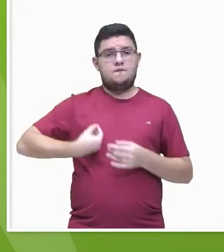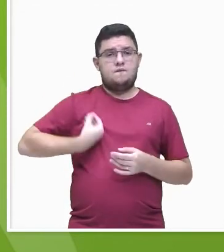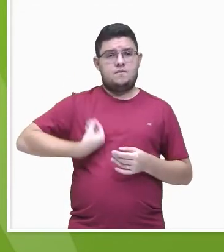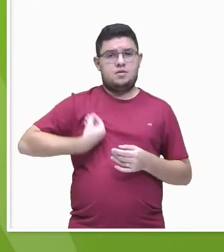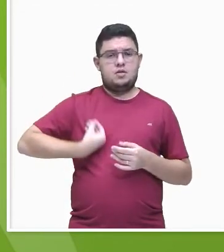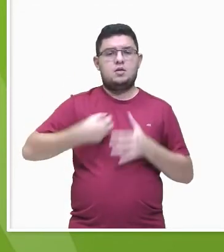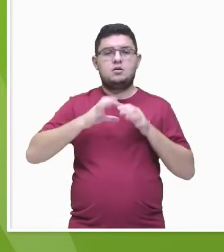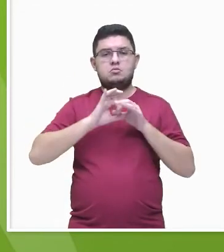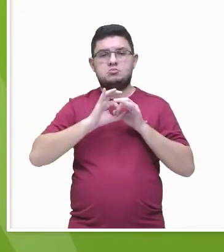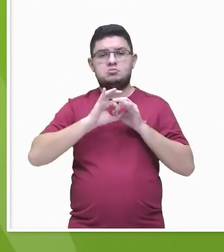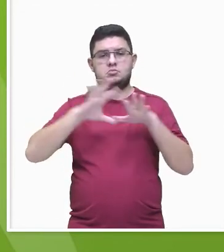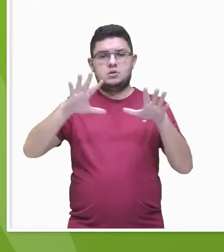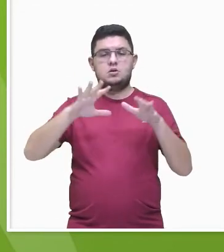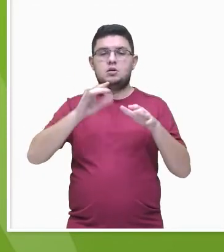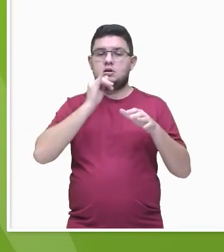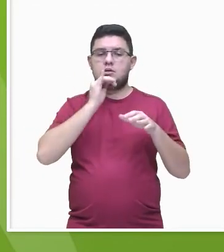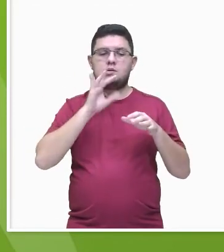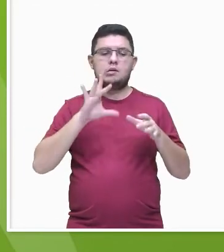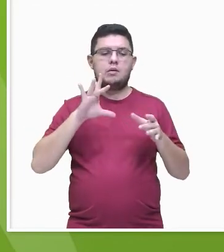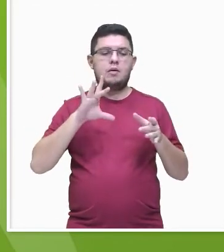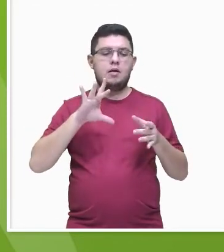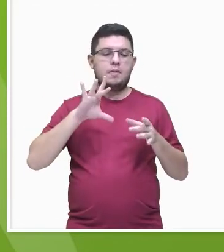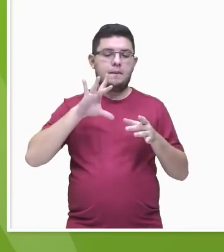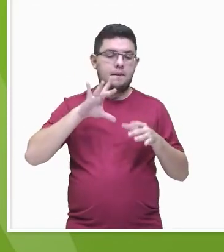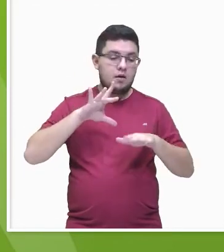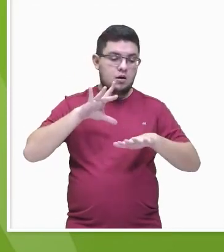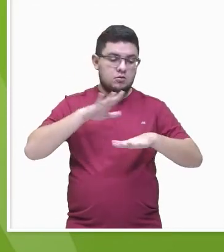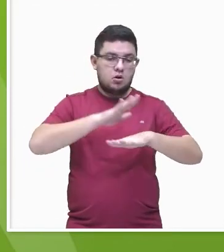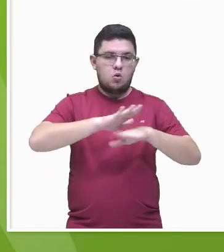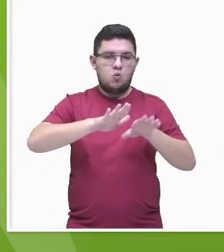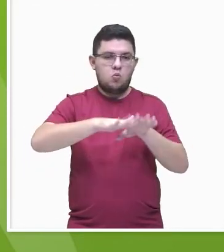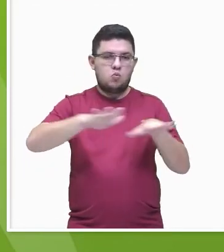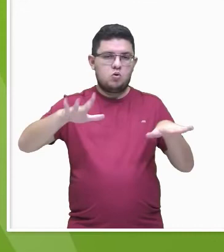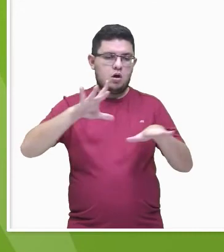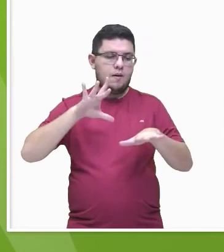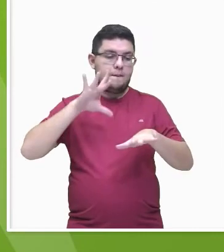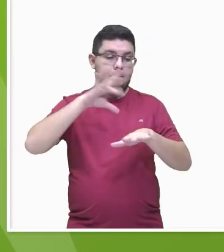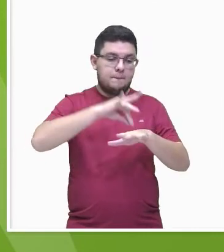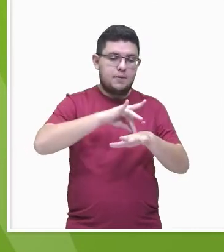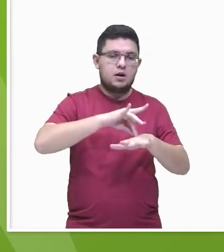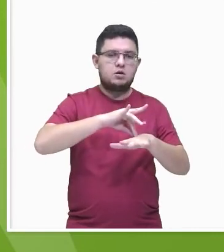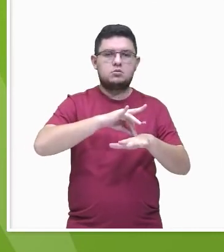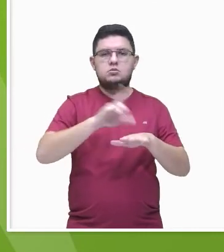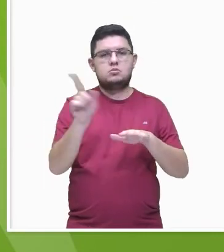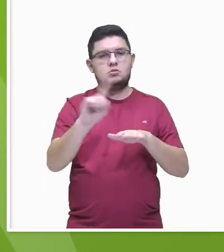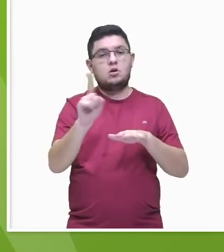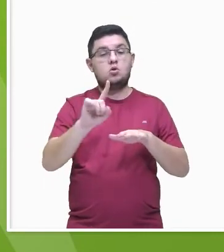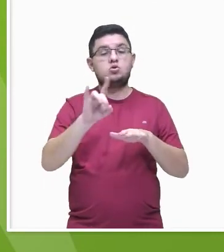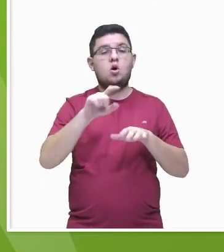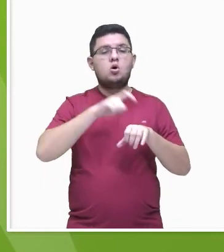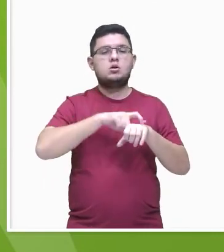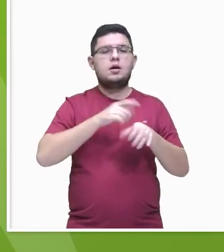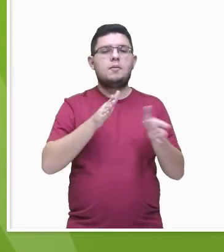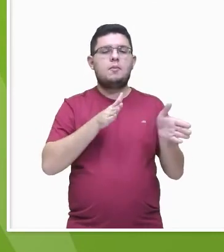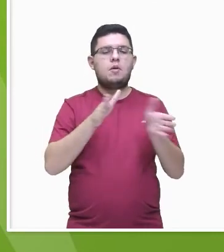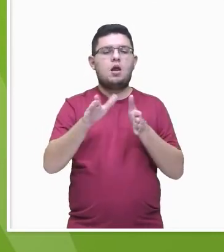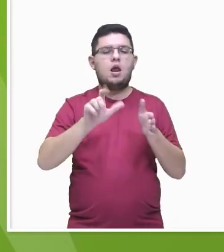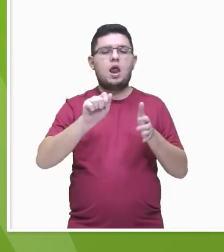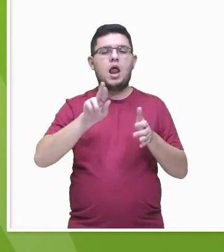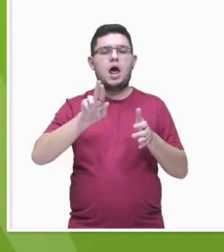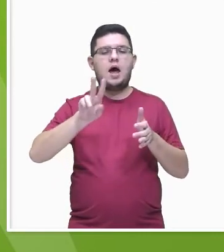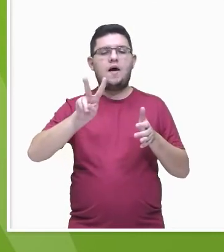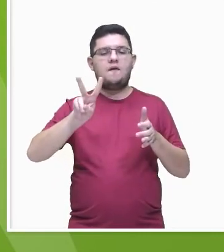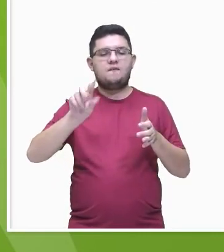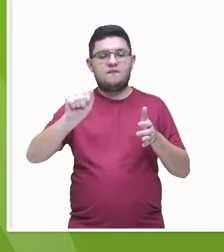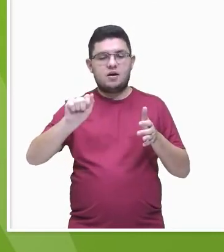ou seja, eles não vão ficar presos, né, no fundo do mar, somente naquela fase larval, mas depois que eles atingem a vida adulta, eles vão